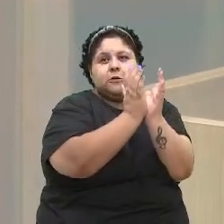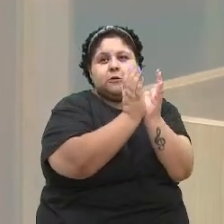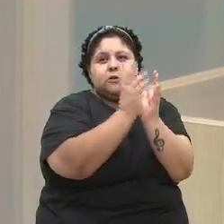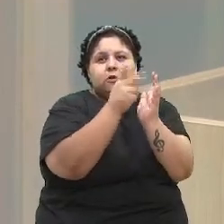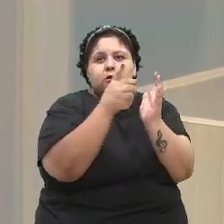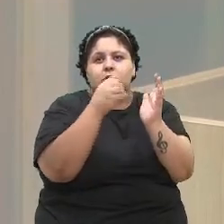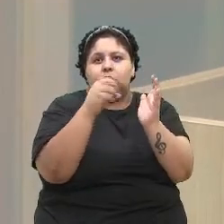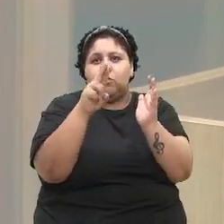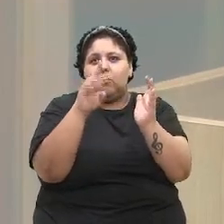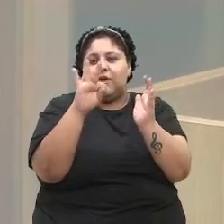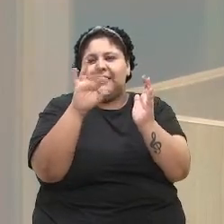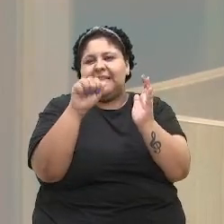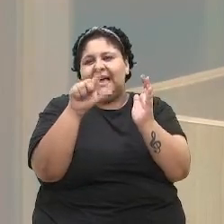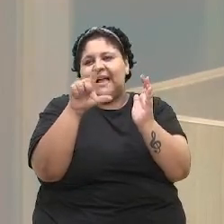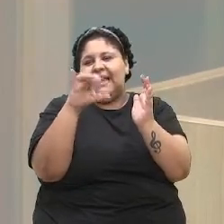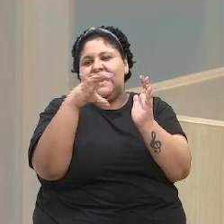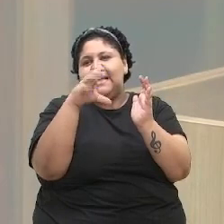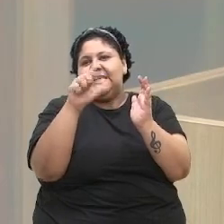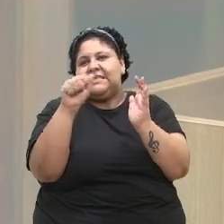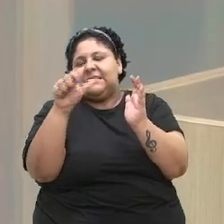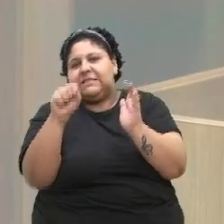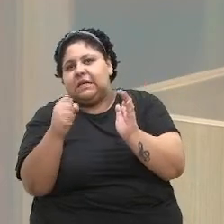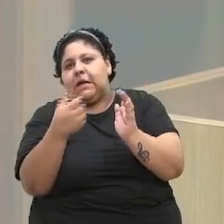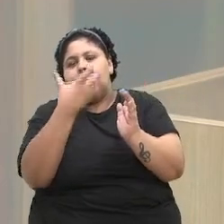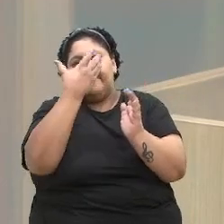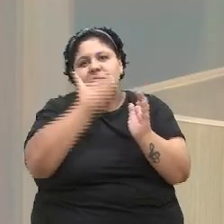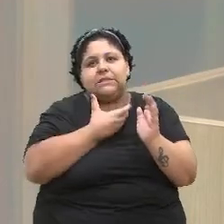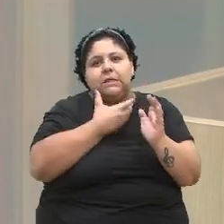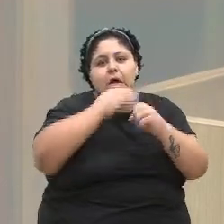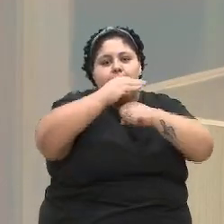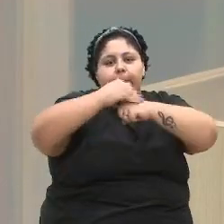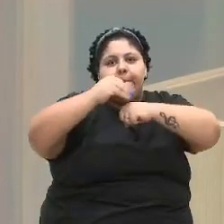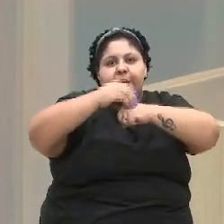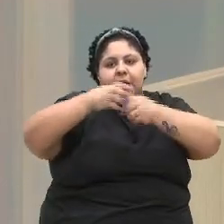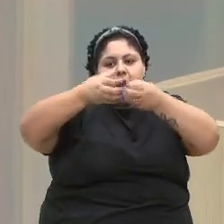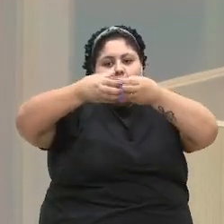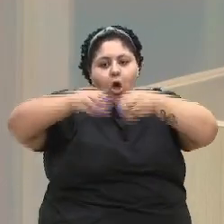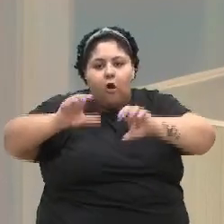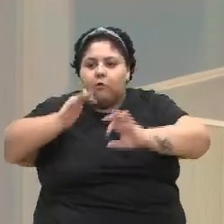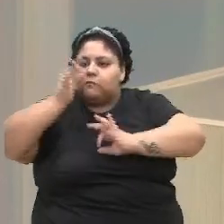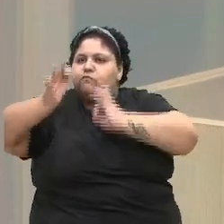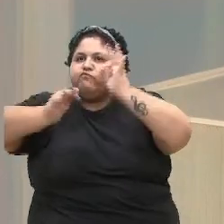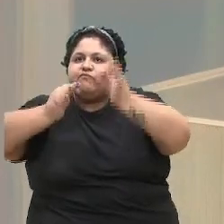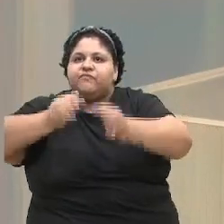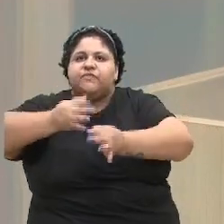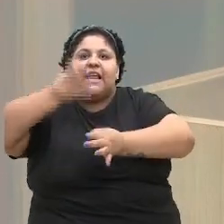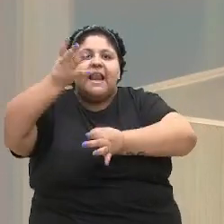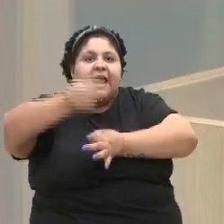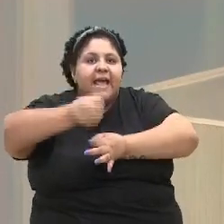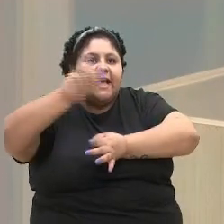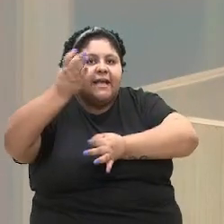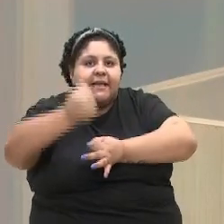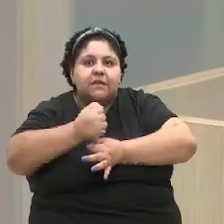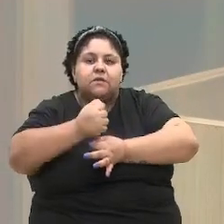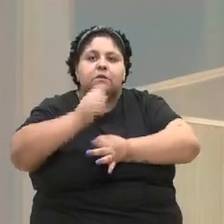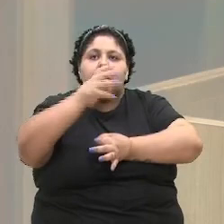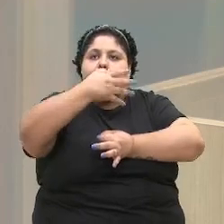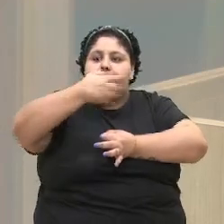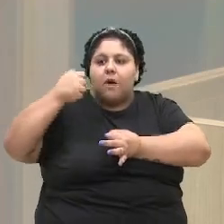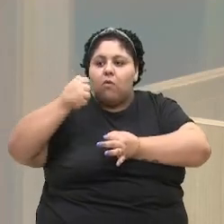maçã perira ovos flores leite pizado pão